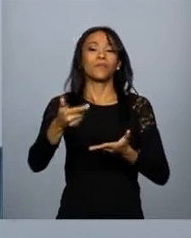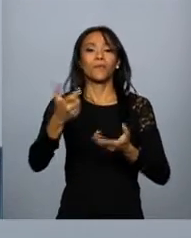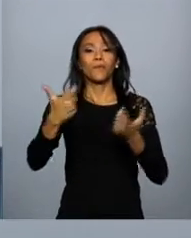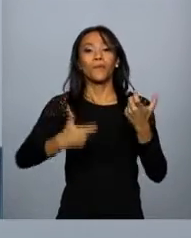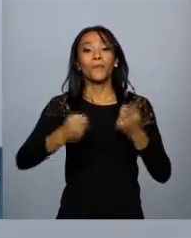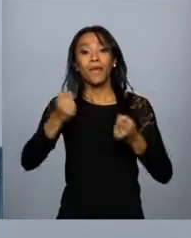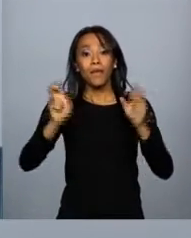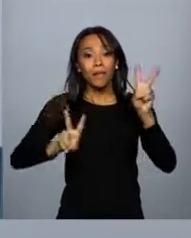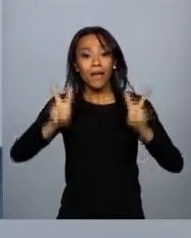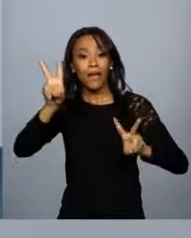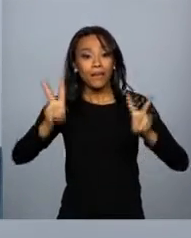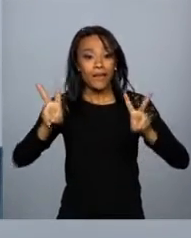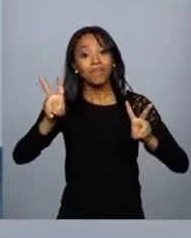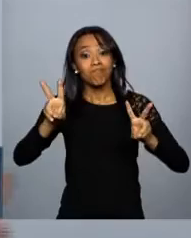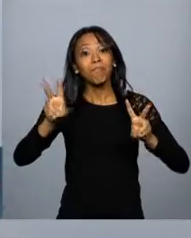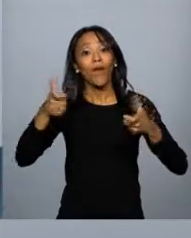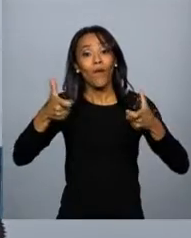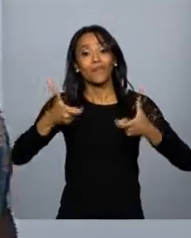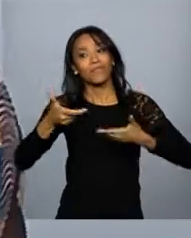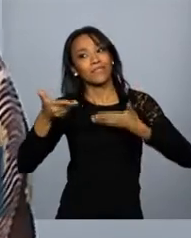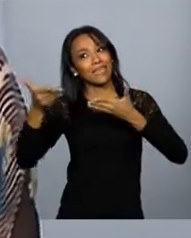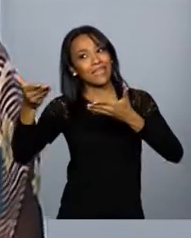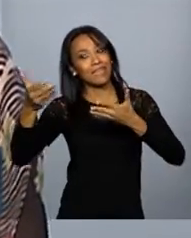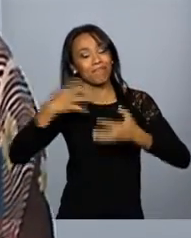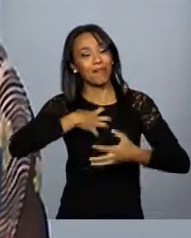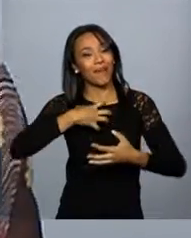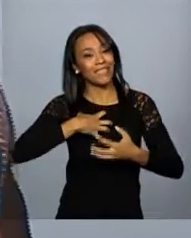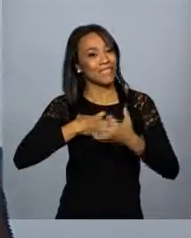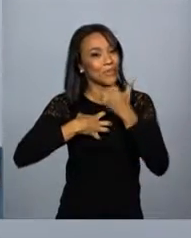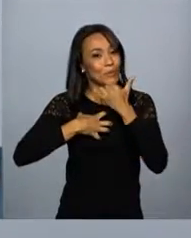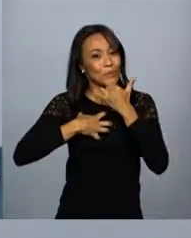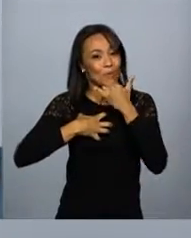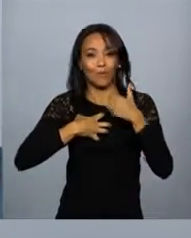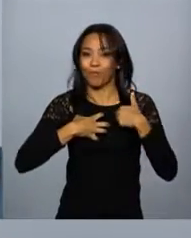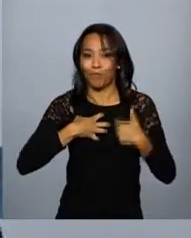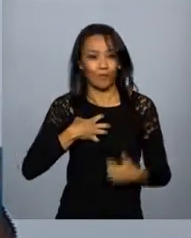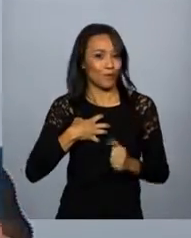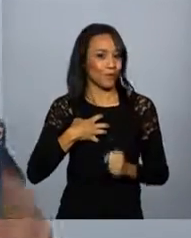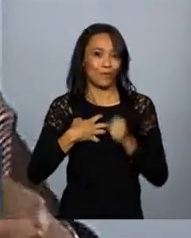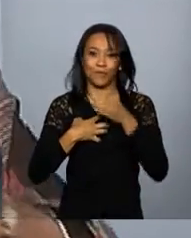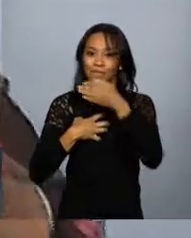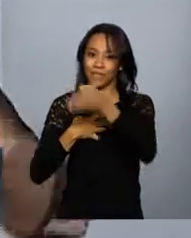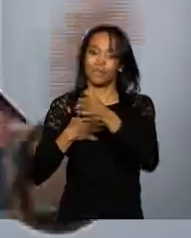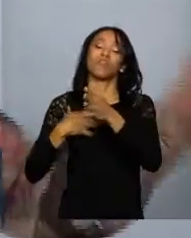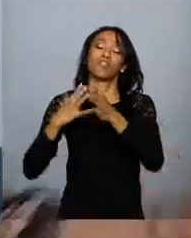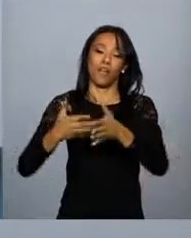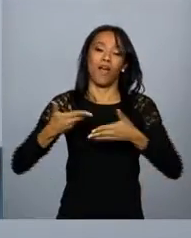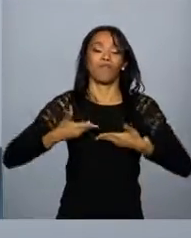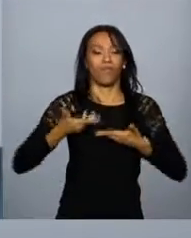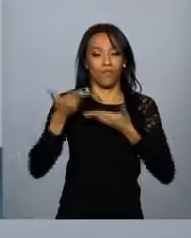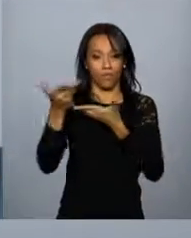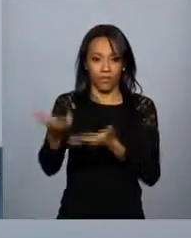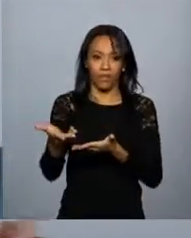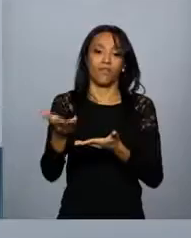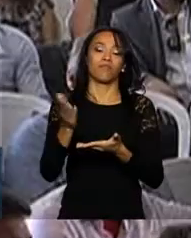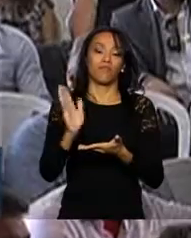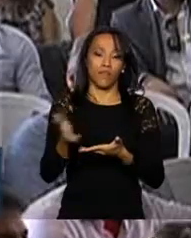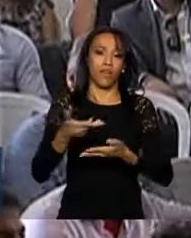carnaval na Bahia. Eu, infelizmente, não posso ir, mas o convite foi extensivo a todos